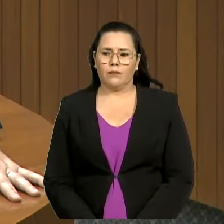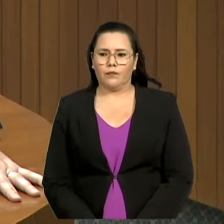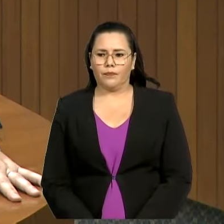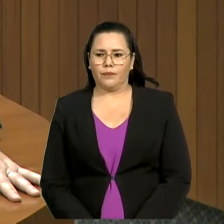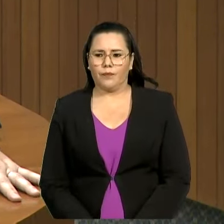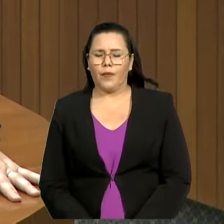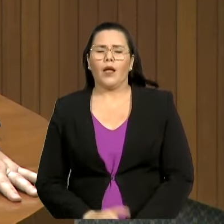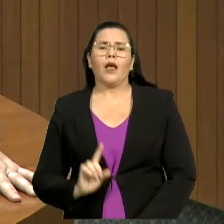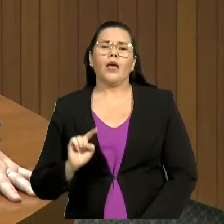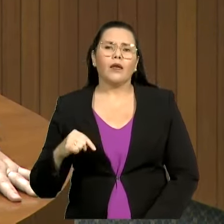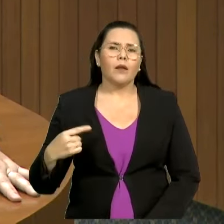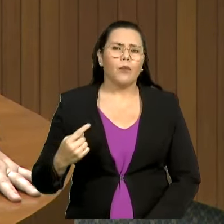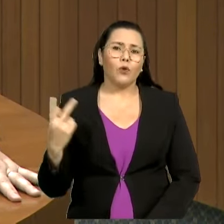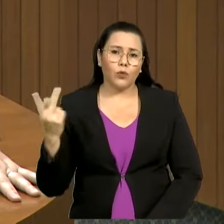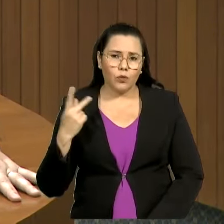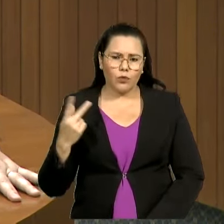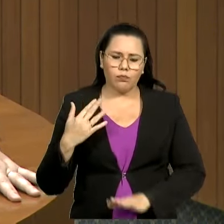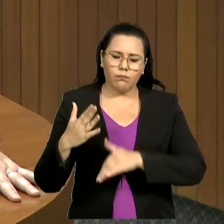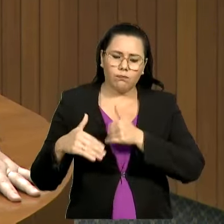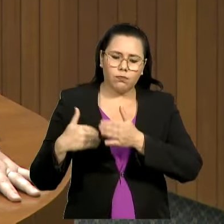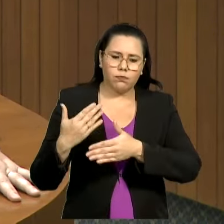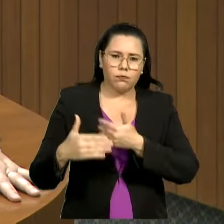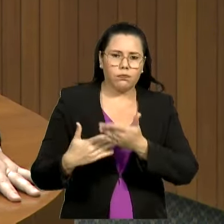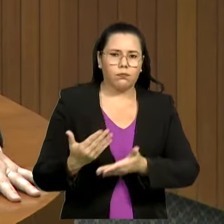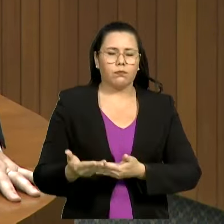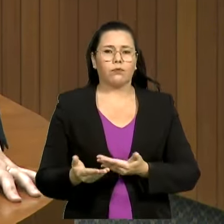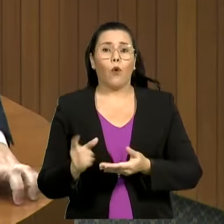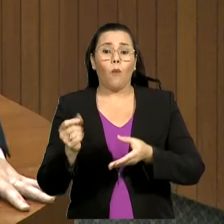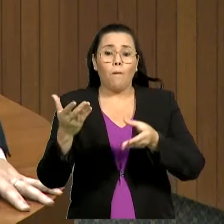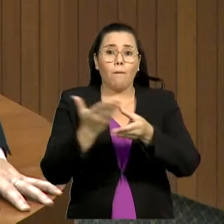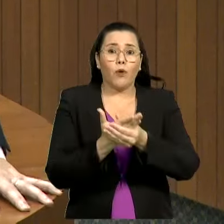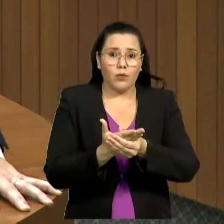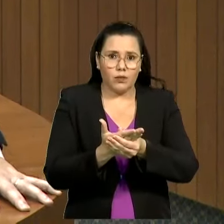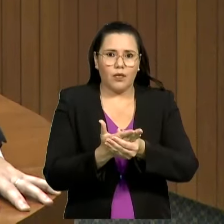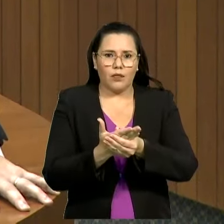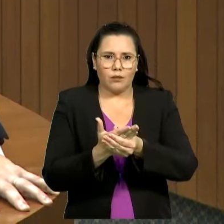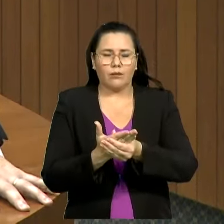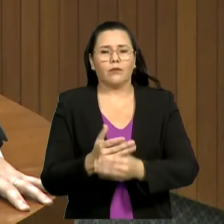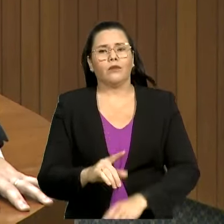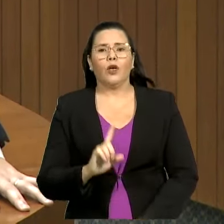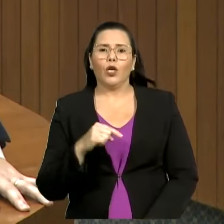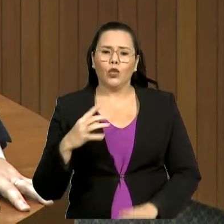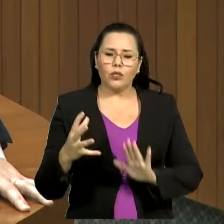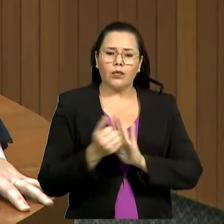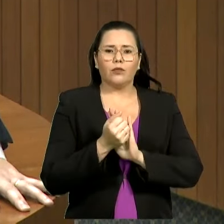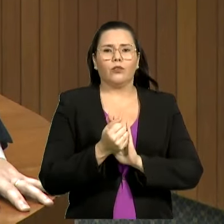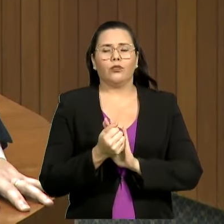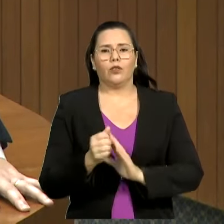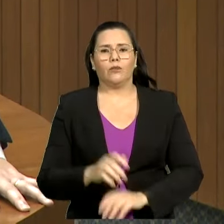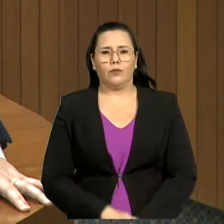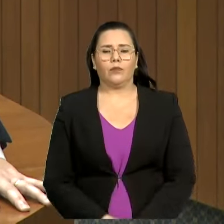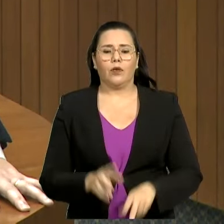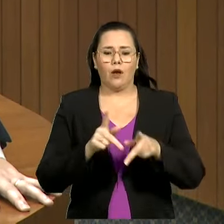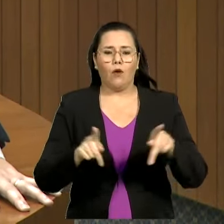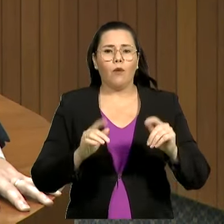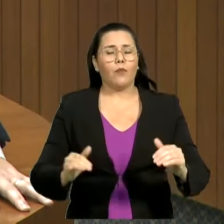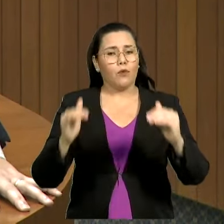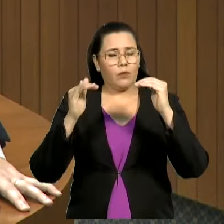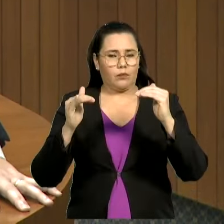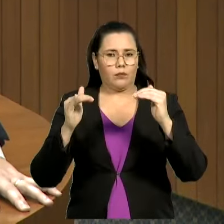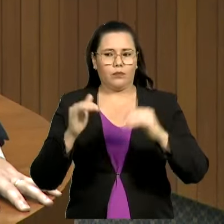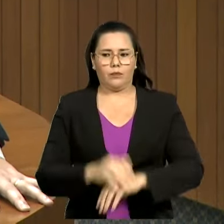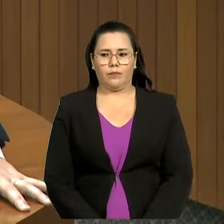passamos a formular o que seria uma representação que protocolamos já no dia seguinte ao Procurador-Geral da